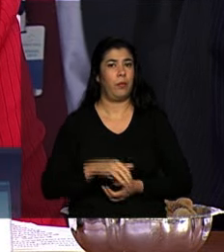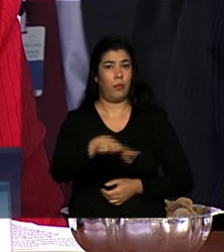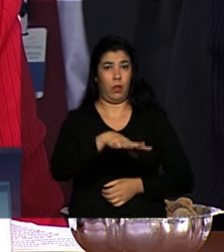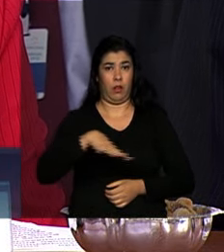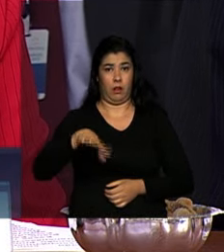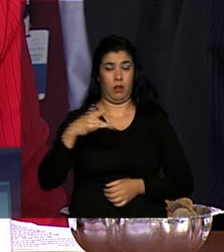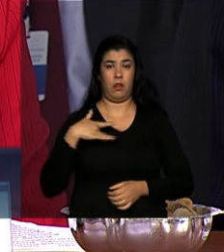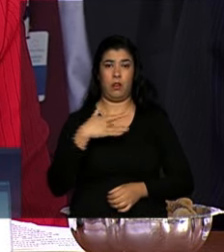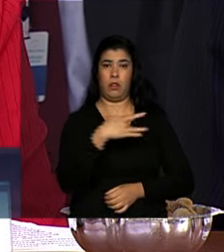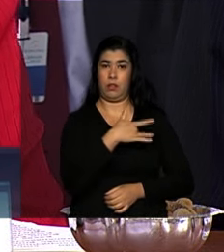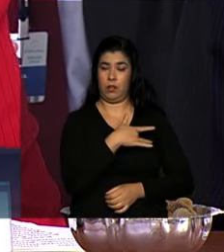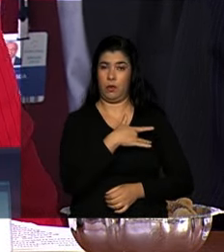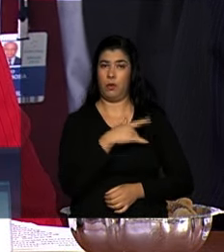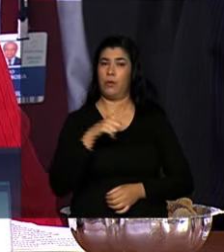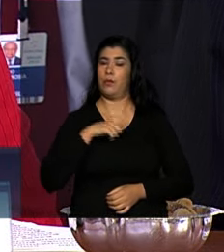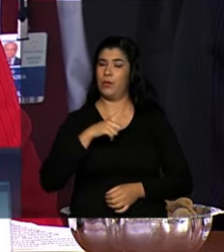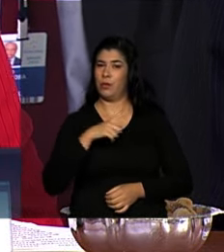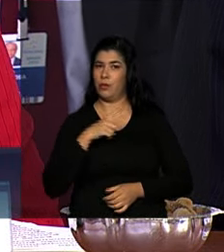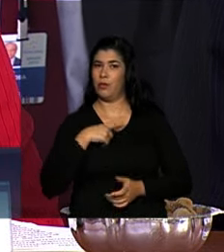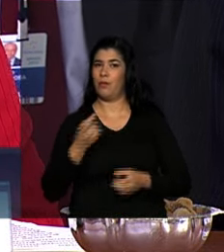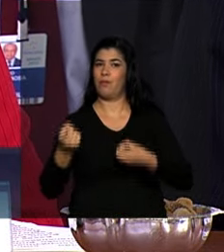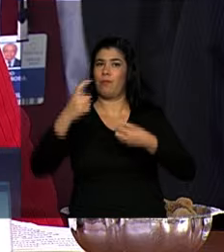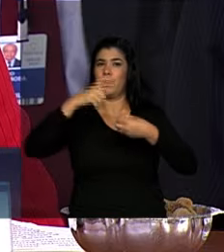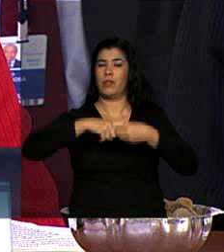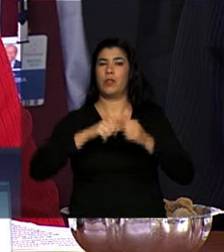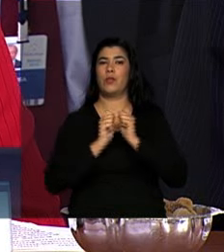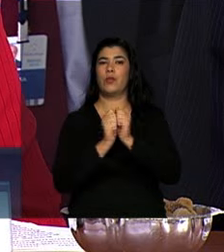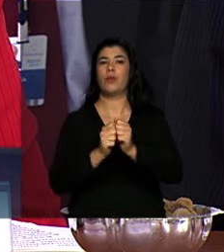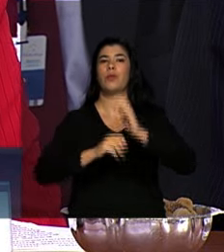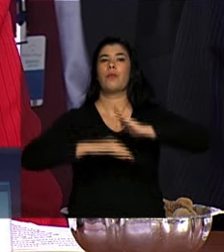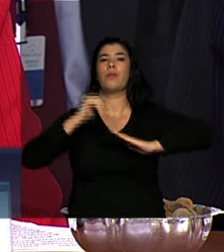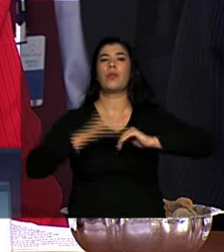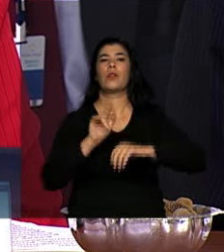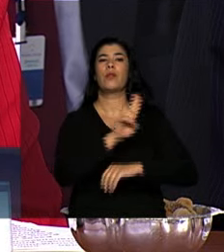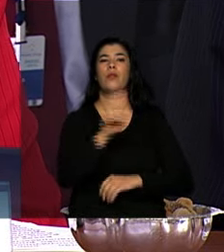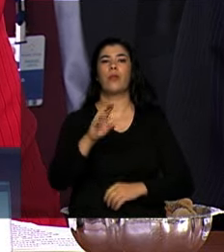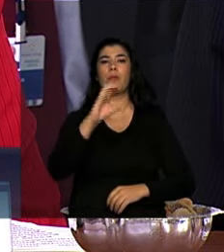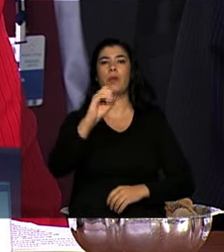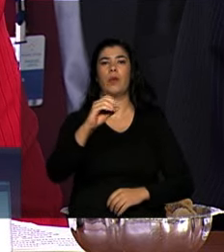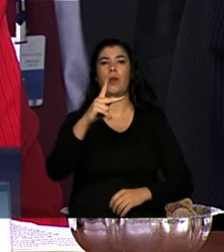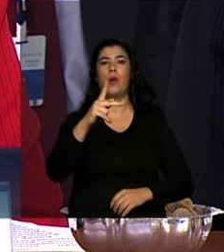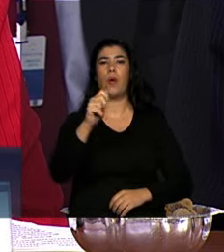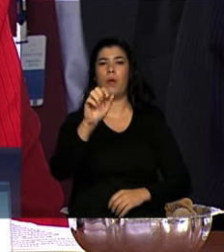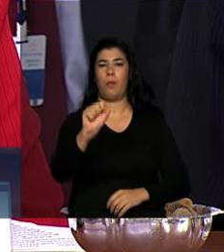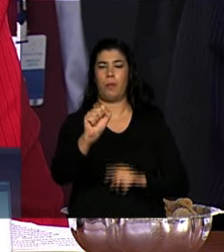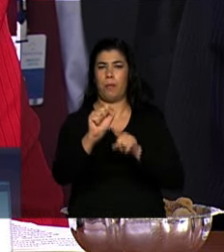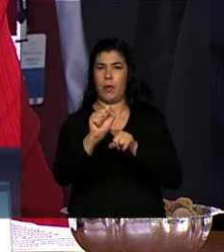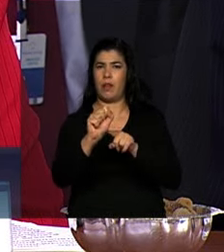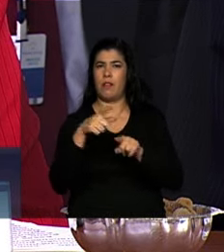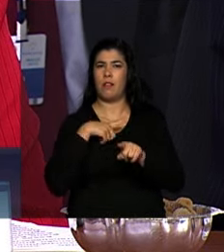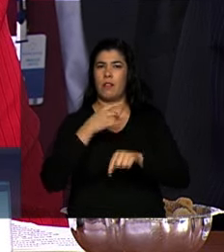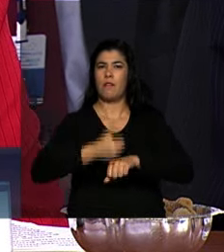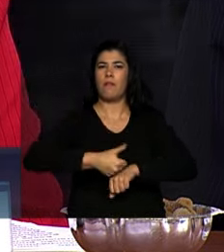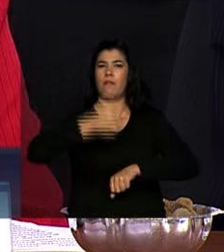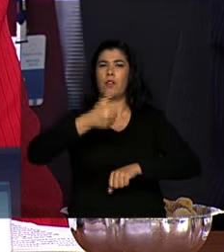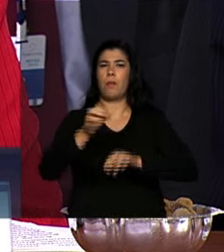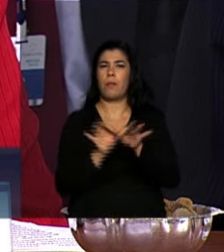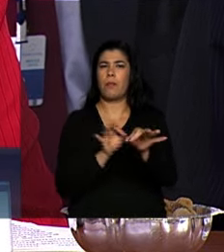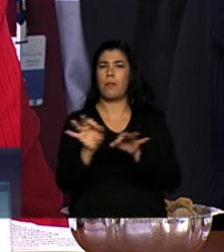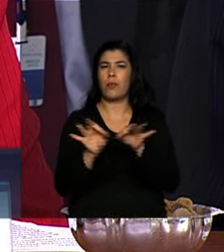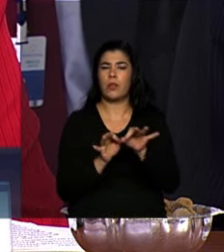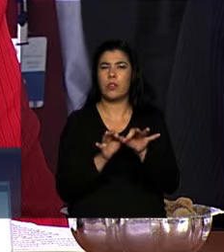saúde, celebramos acordo com a OPAS para desenvolvimento de projetos sobre atenção